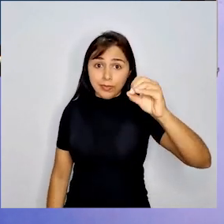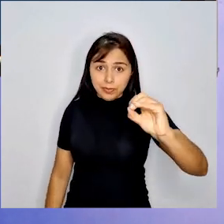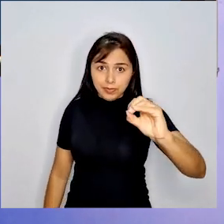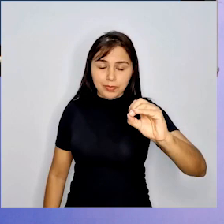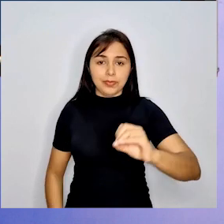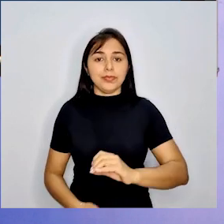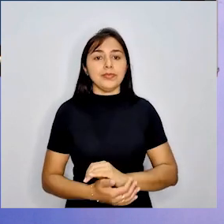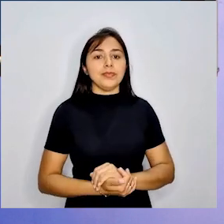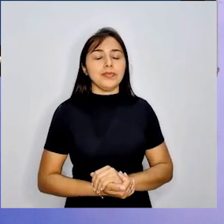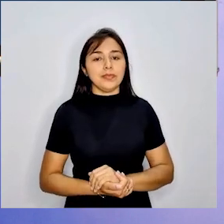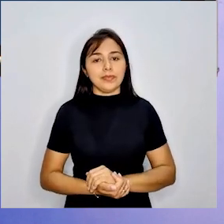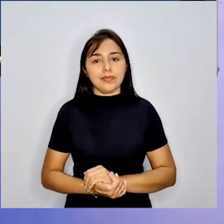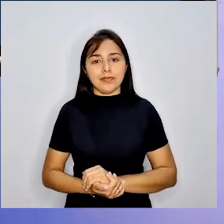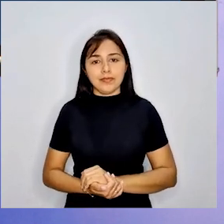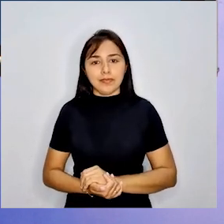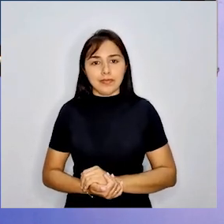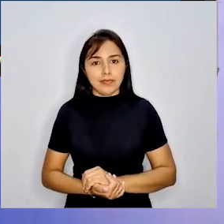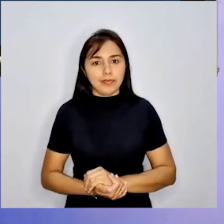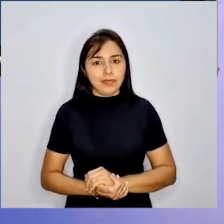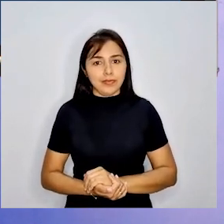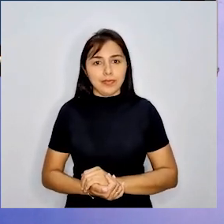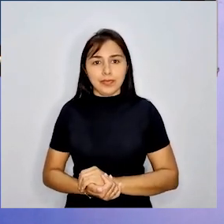210 graus. Beleza?